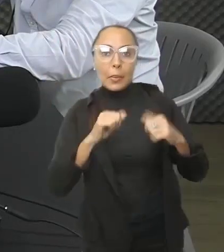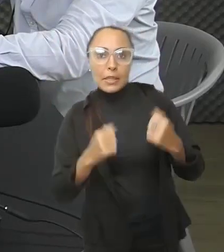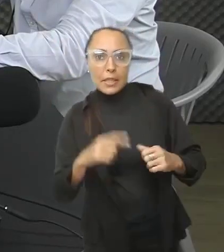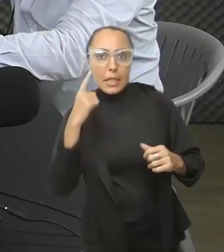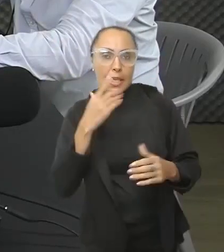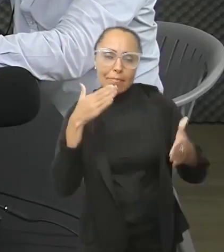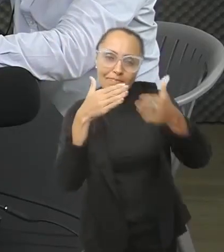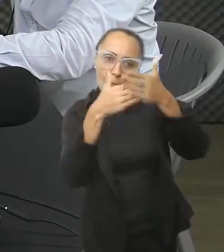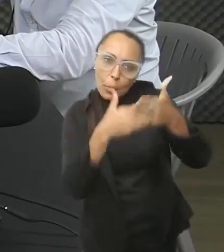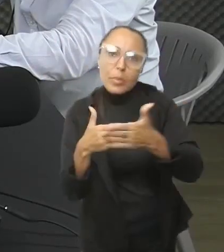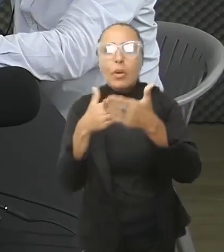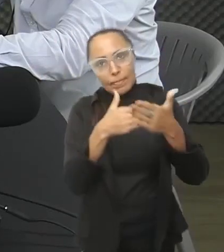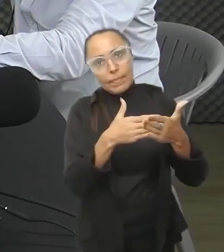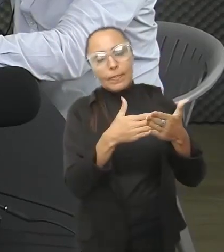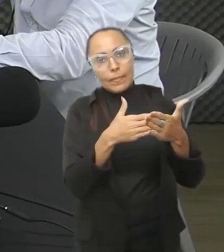rompida.